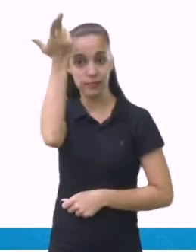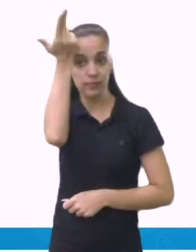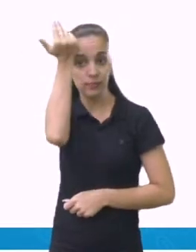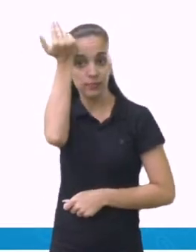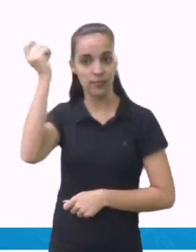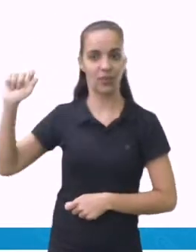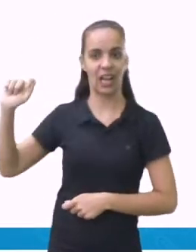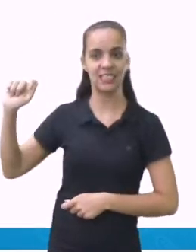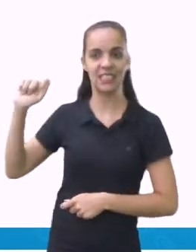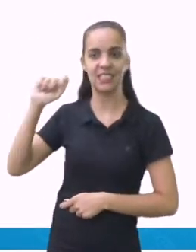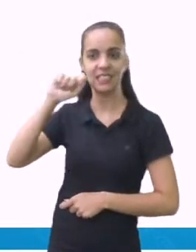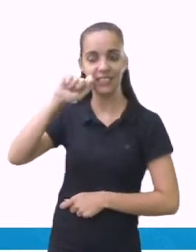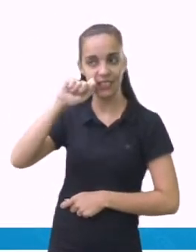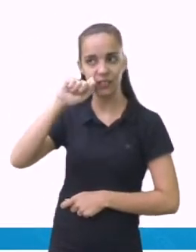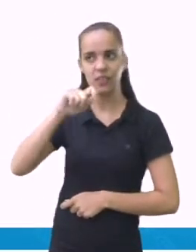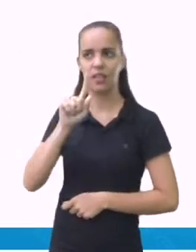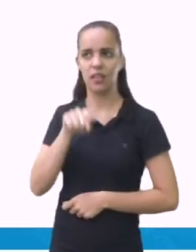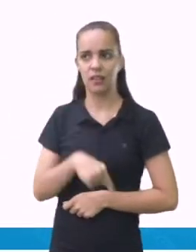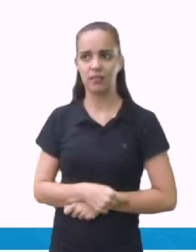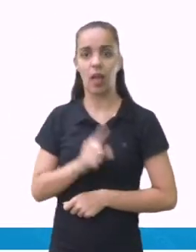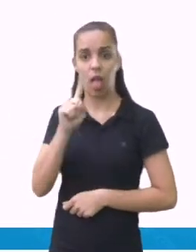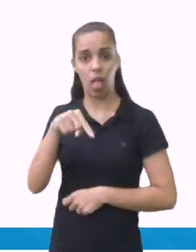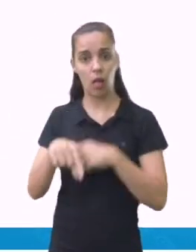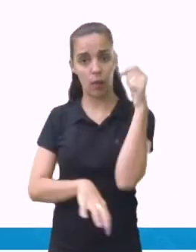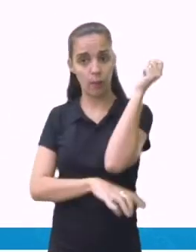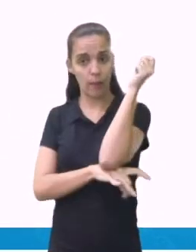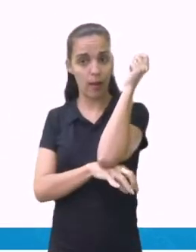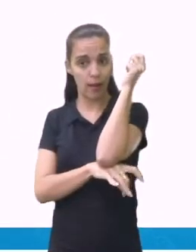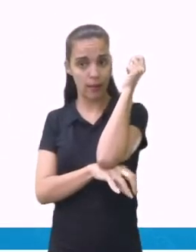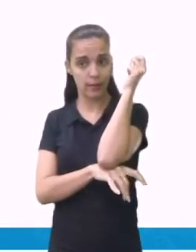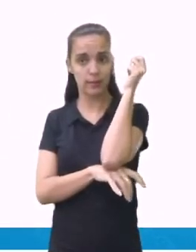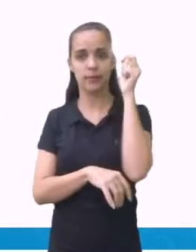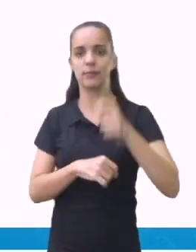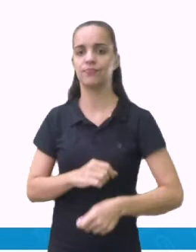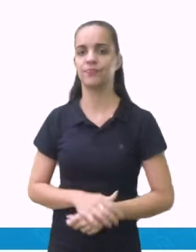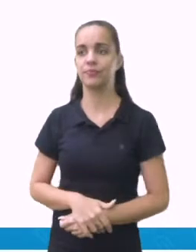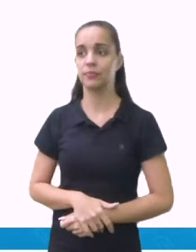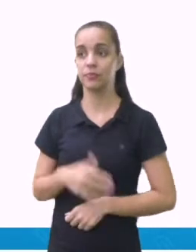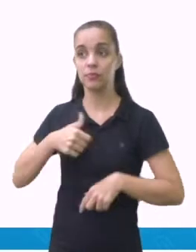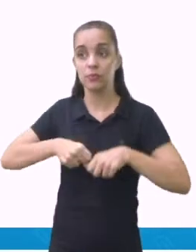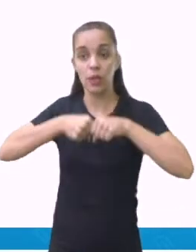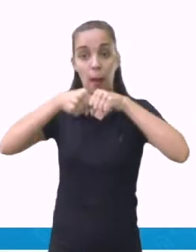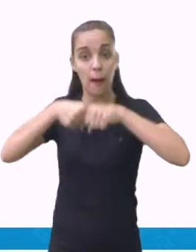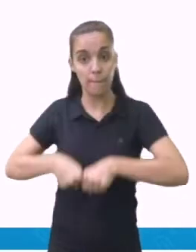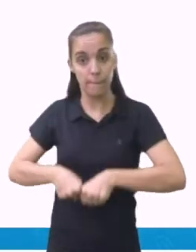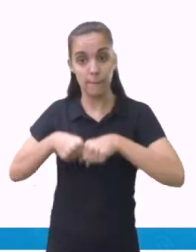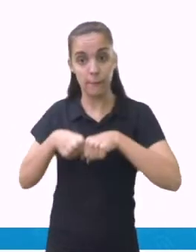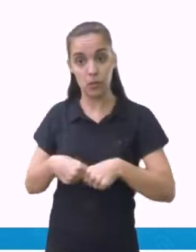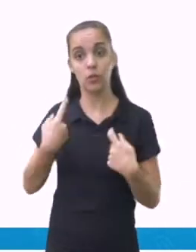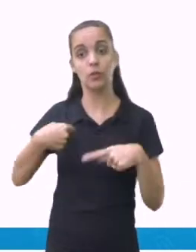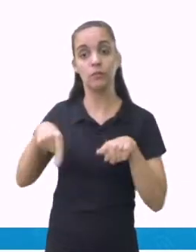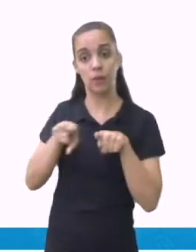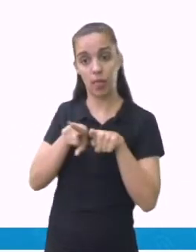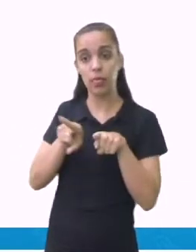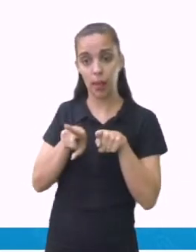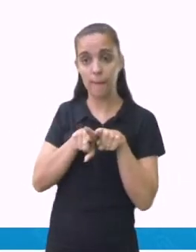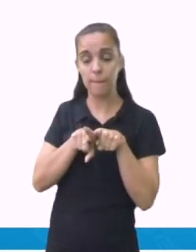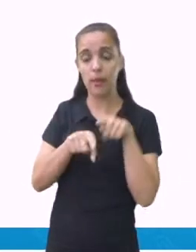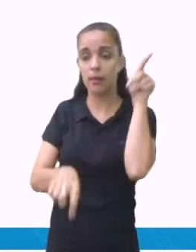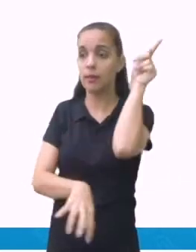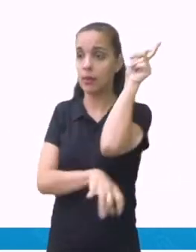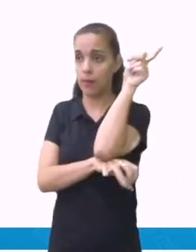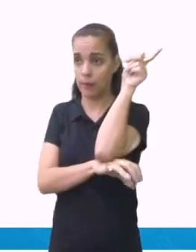Cenoura. A cenoura é a raiz de uma planta. A mandioca é a raiz de